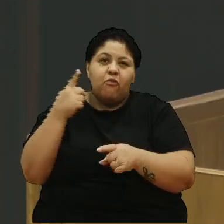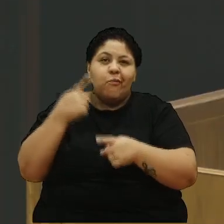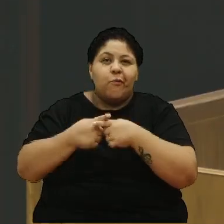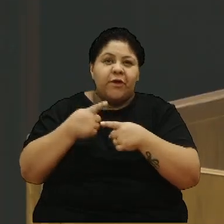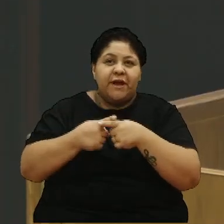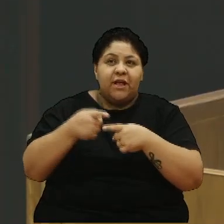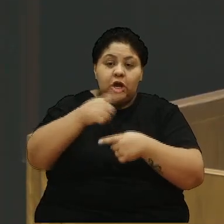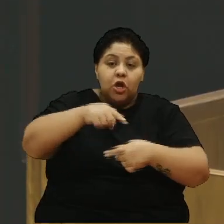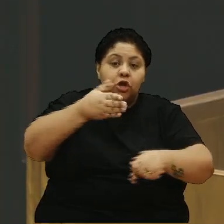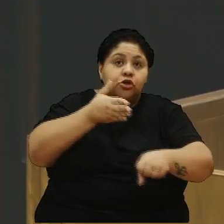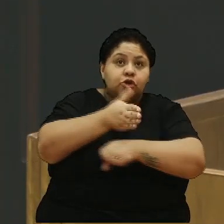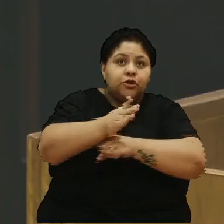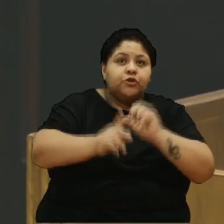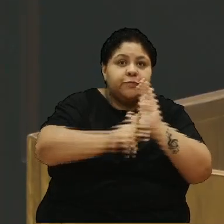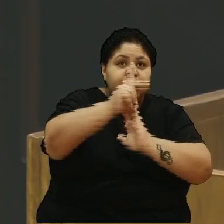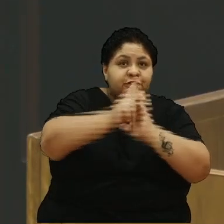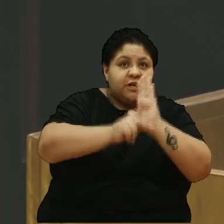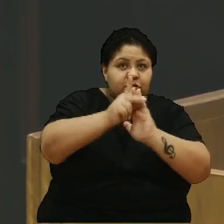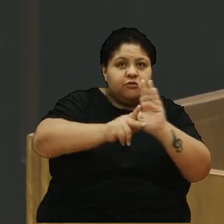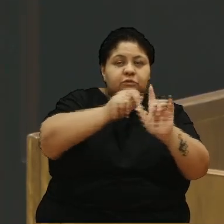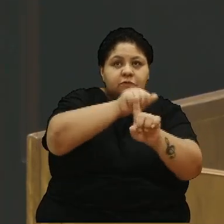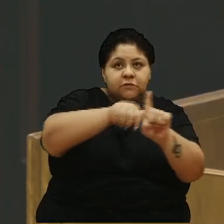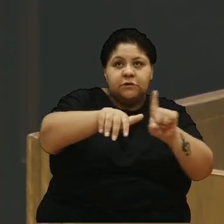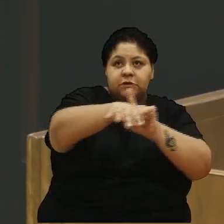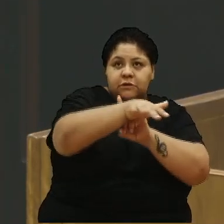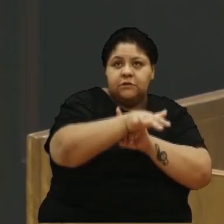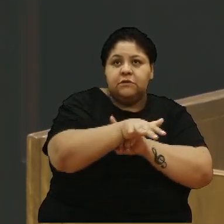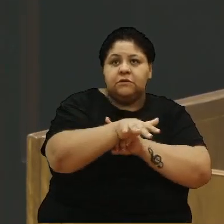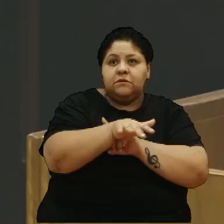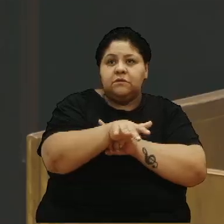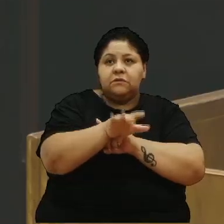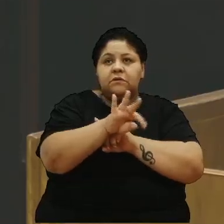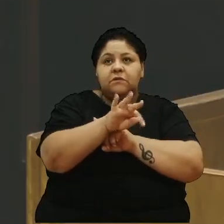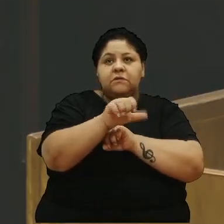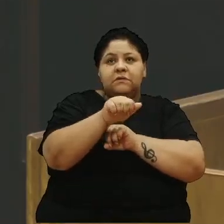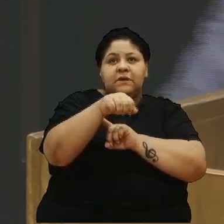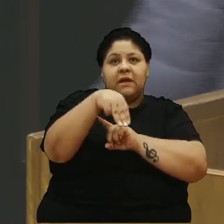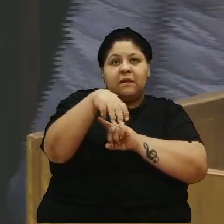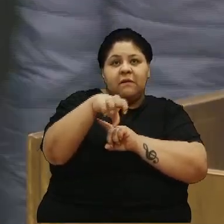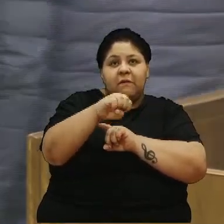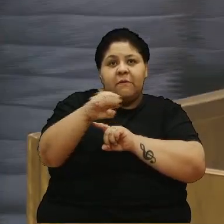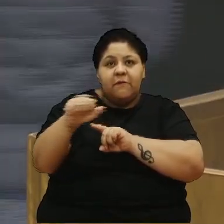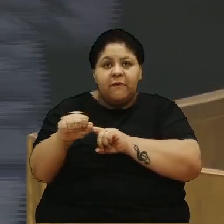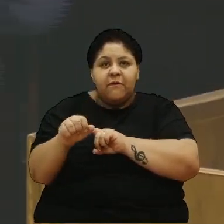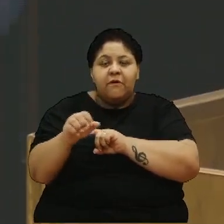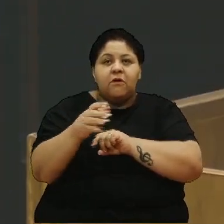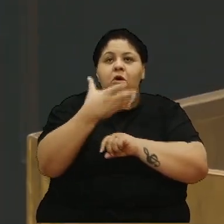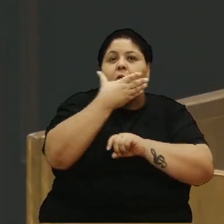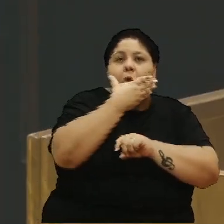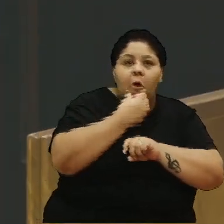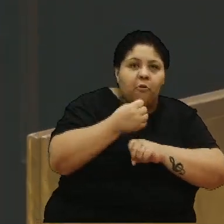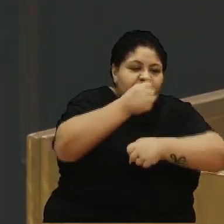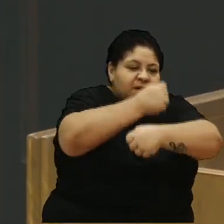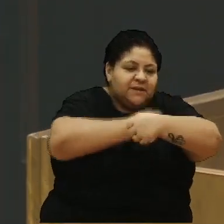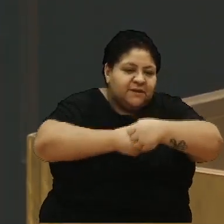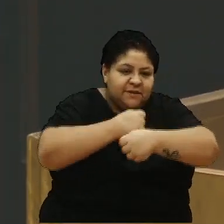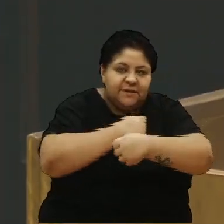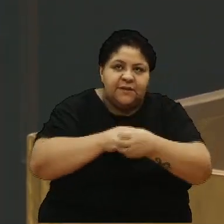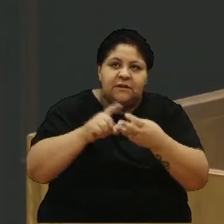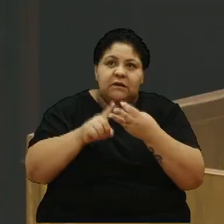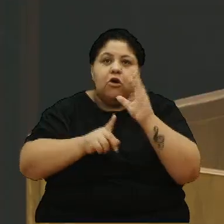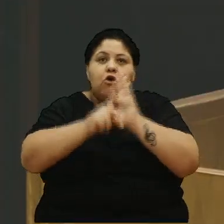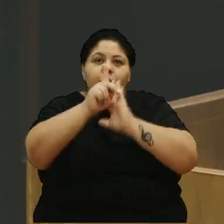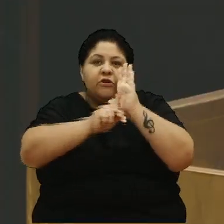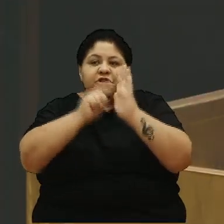de participarmos de projetos sociais, como o Tá na Mesa, como o Homens na Cozinha, como o projeto